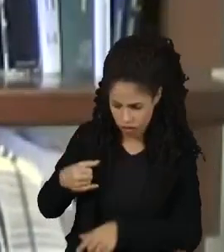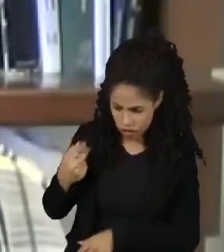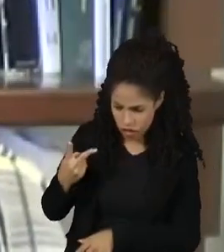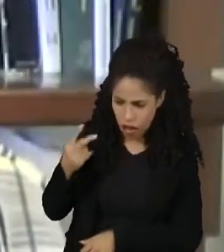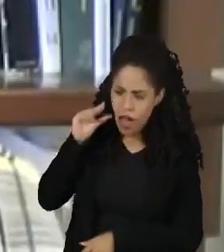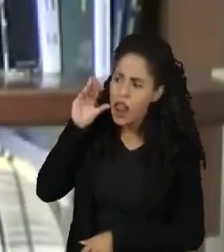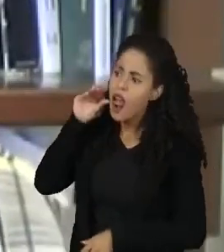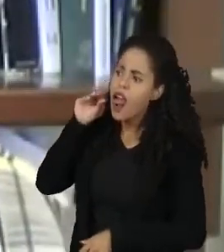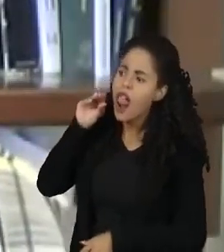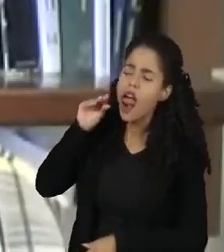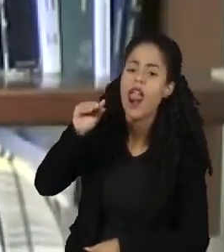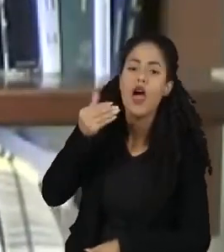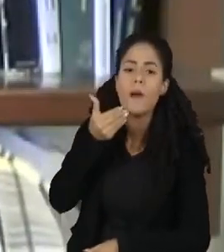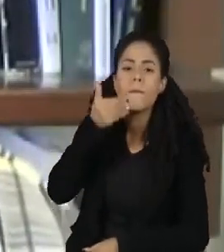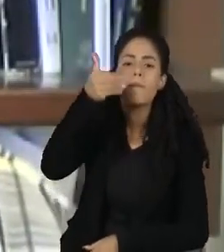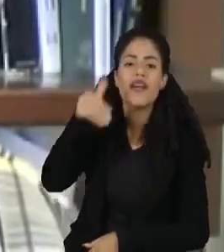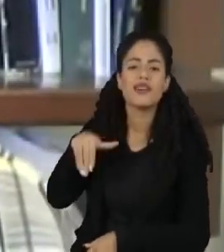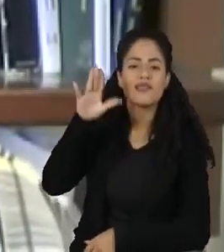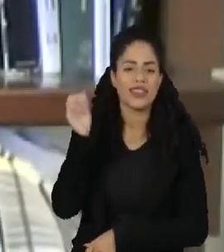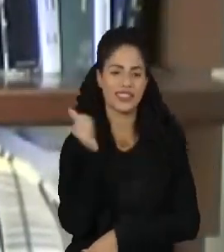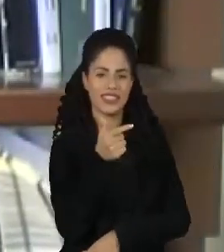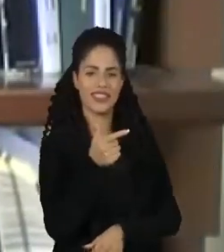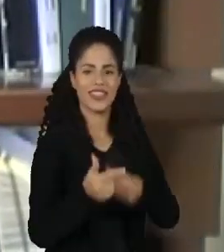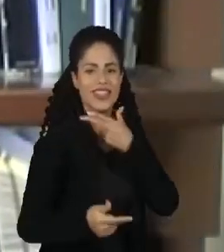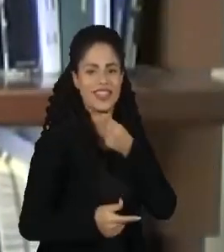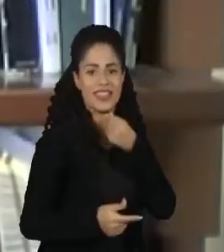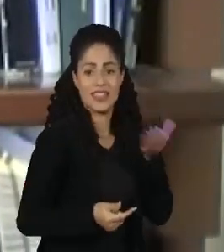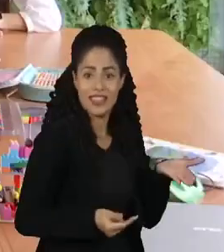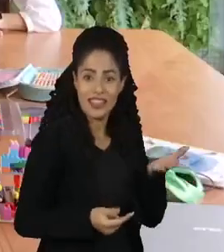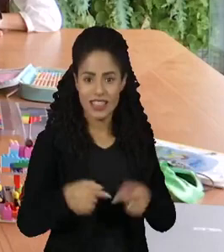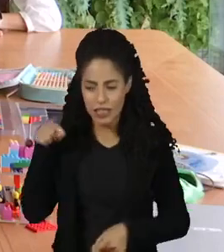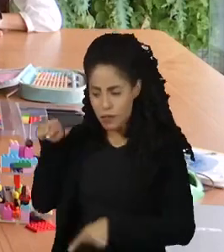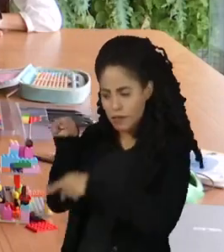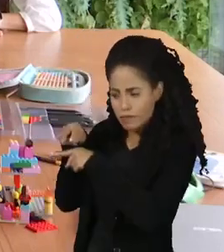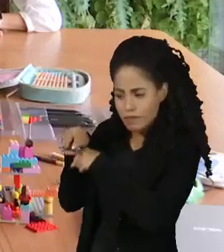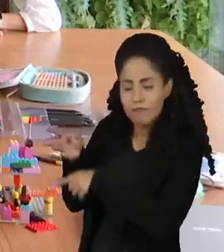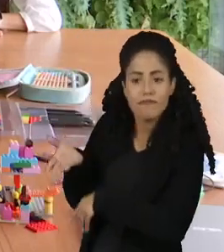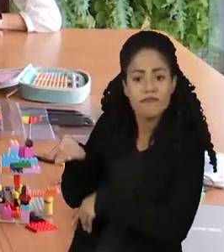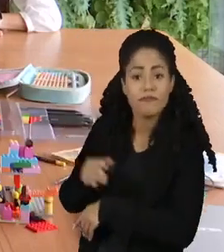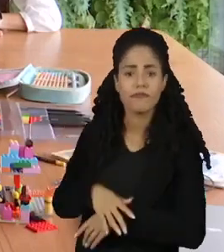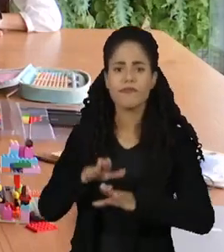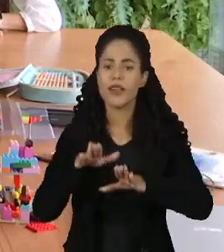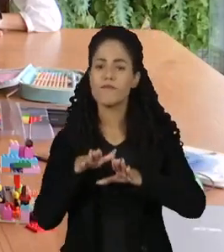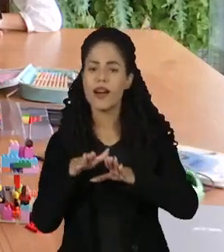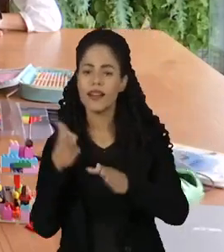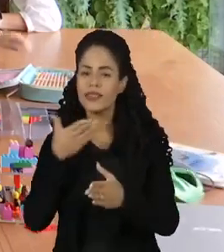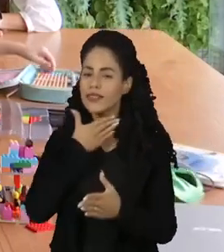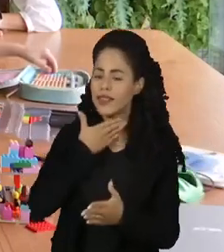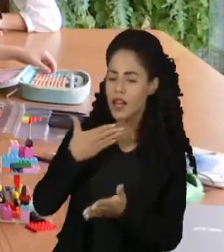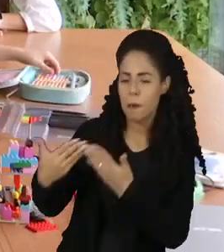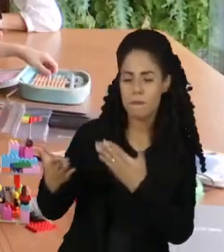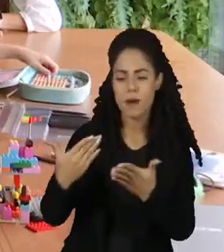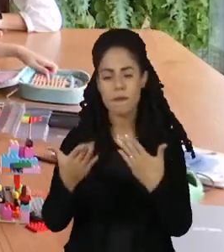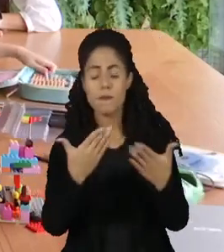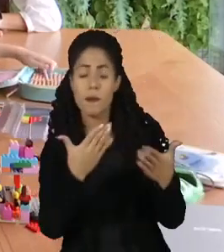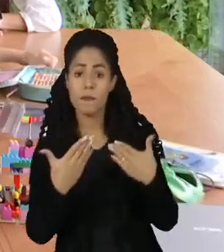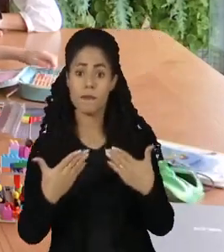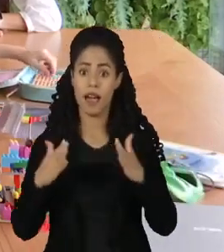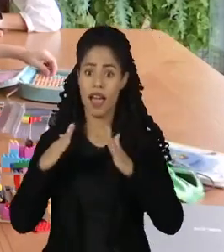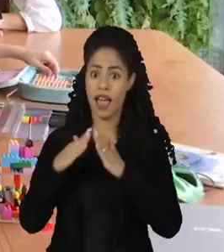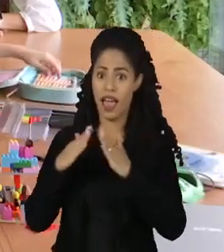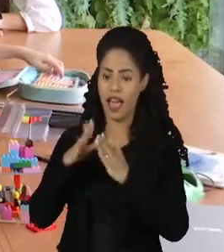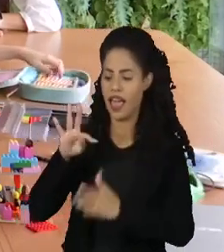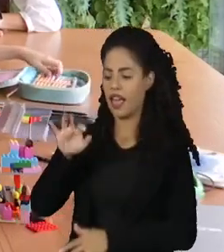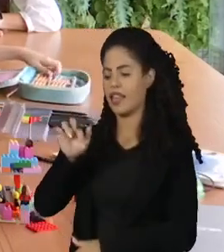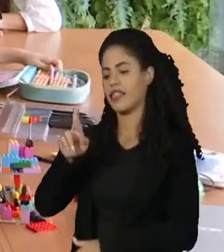mais e têm um cuidado um pouco maior dos cuidadores. E uma boa conversa faz toda a diferença. Aqui na casa da